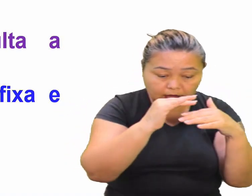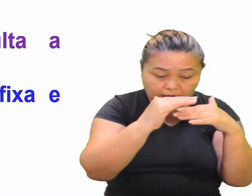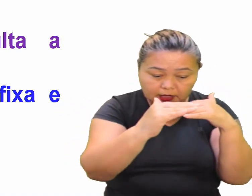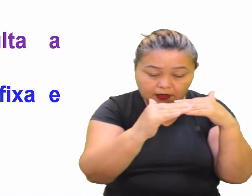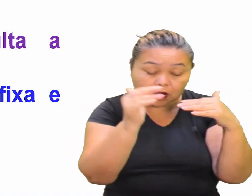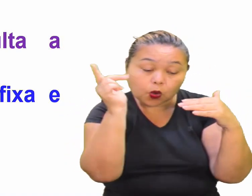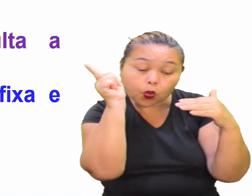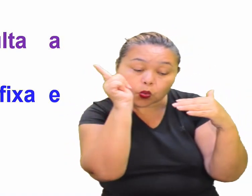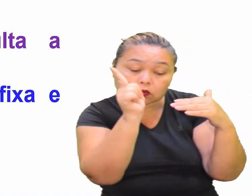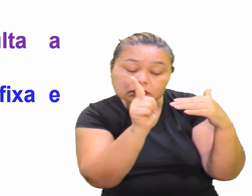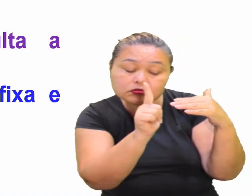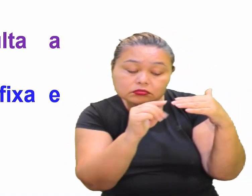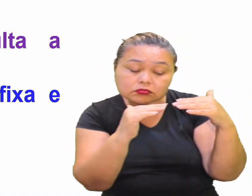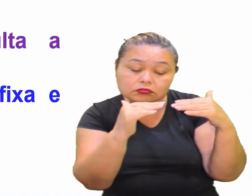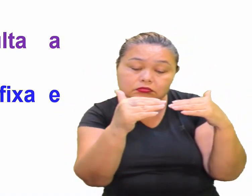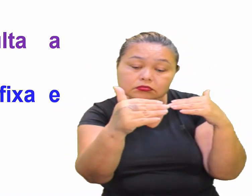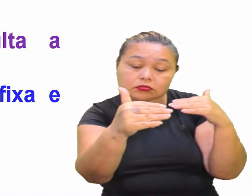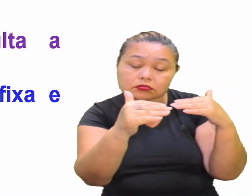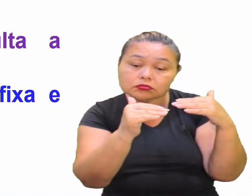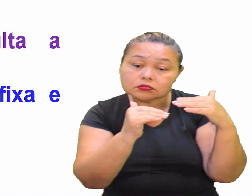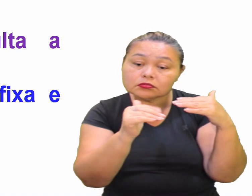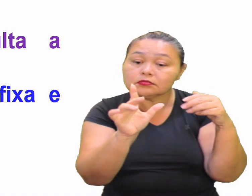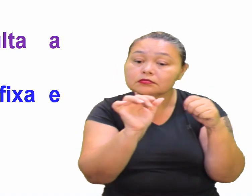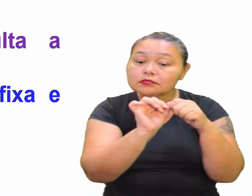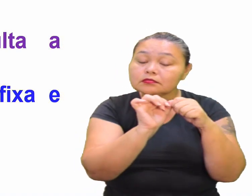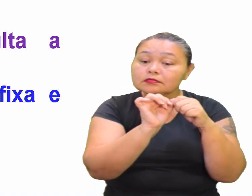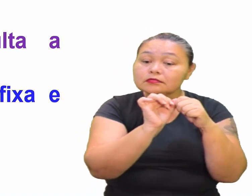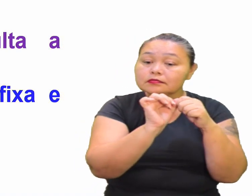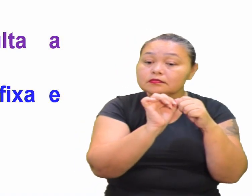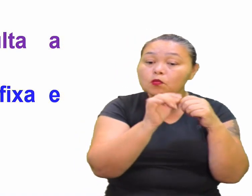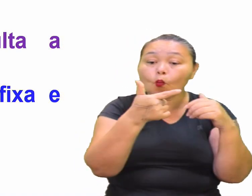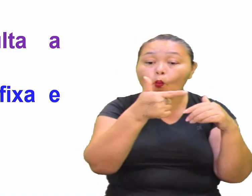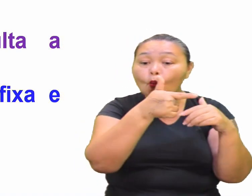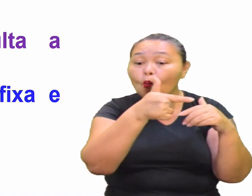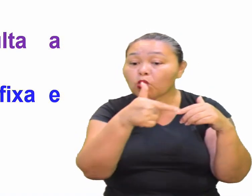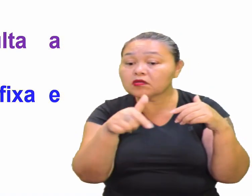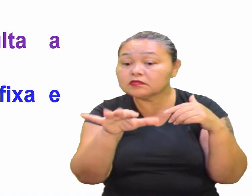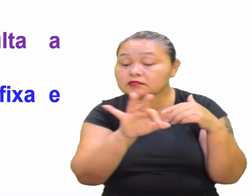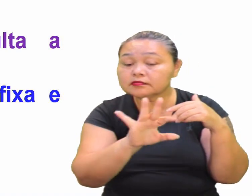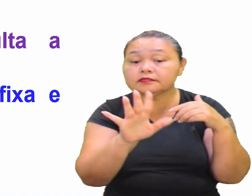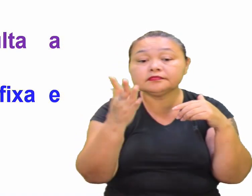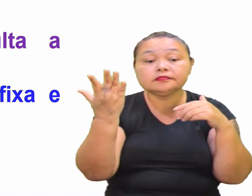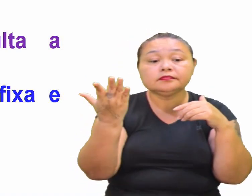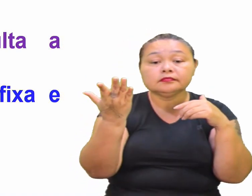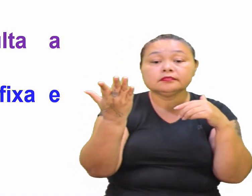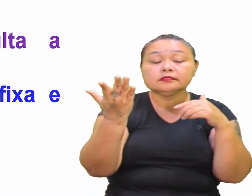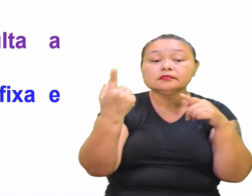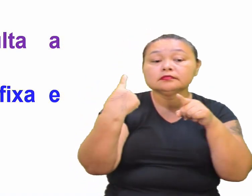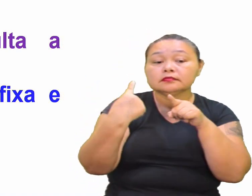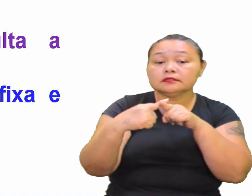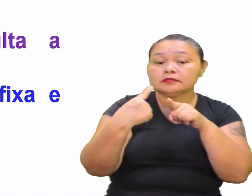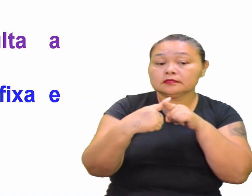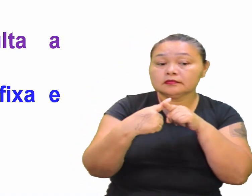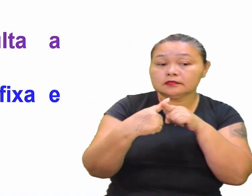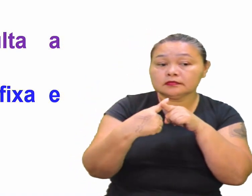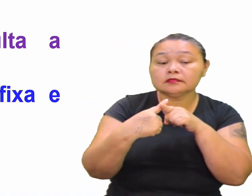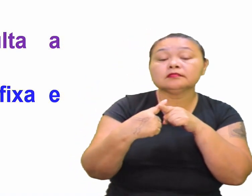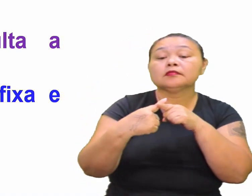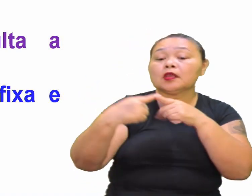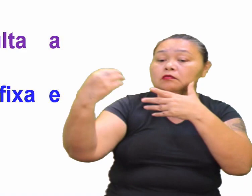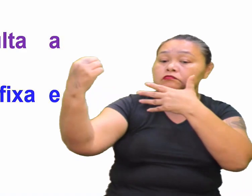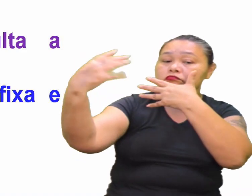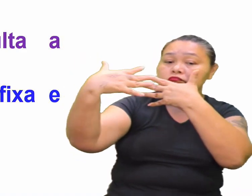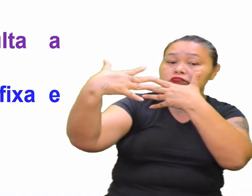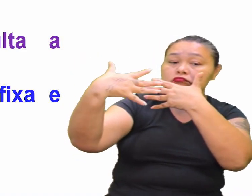eles conseguem sobreviver nesses ambientes que a gente pode chamar até de inóspito, né? Nesse caso aí. Né? Por quê? Porque eles vão ter essa